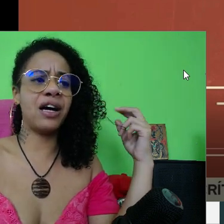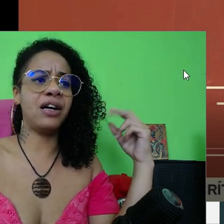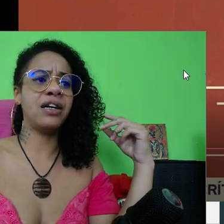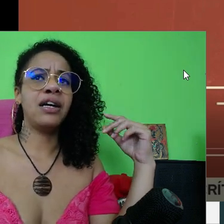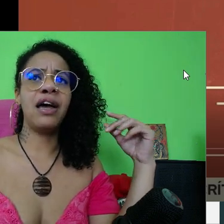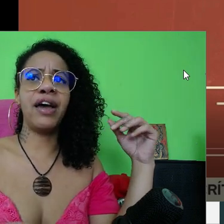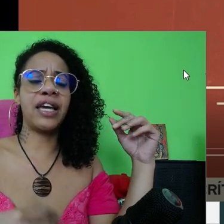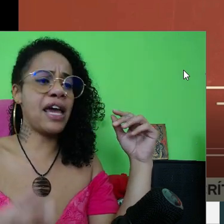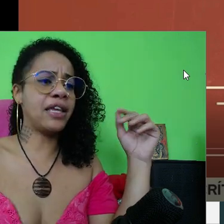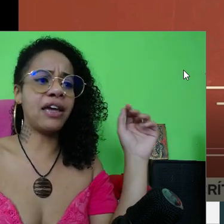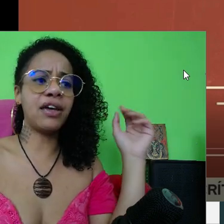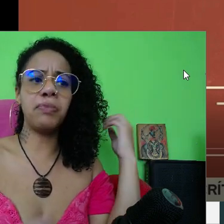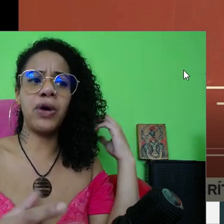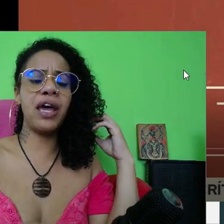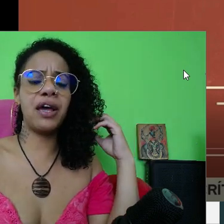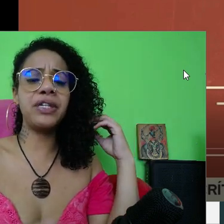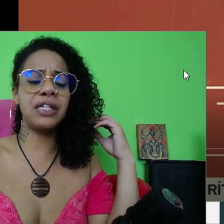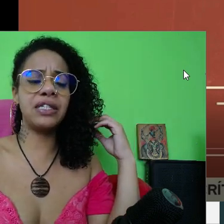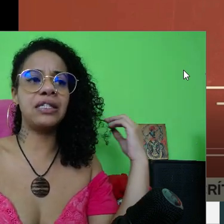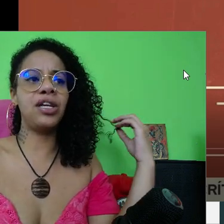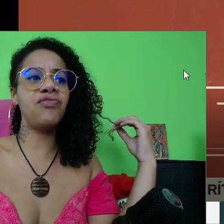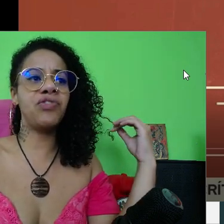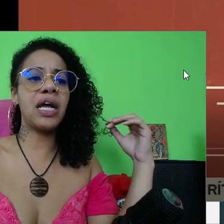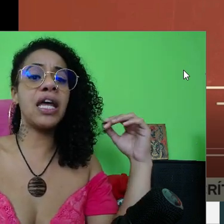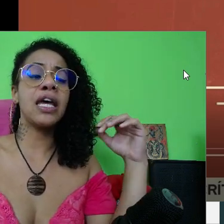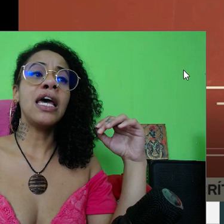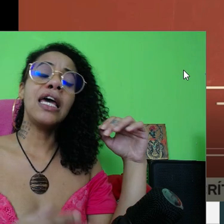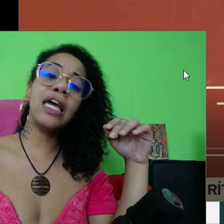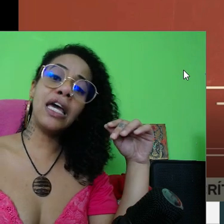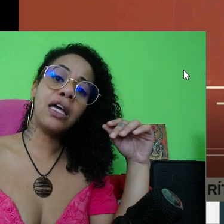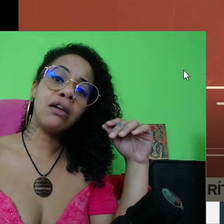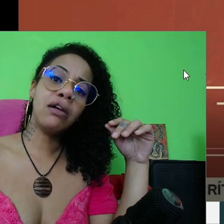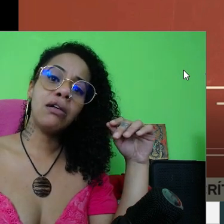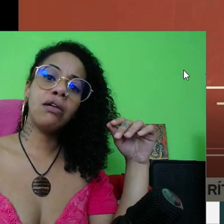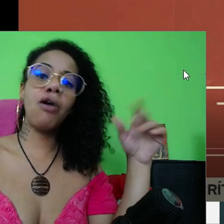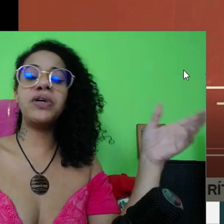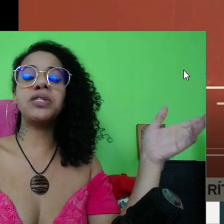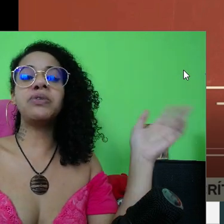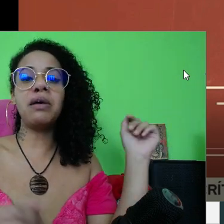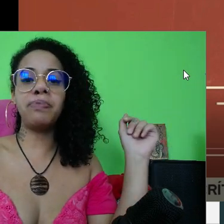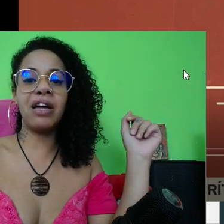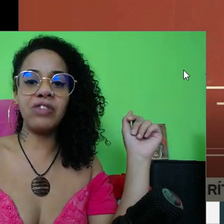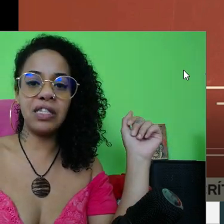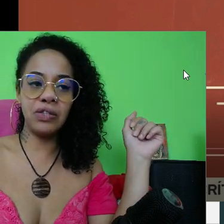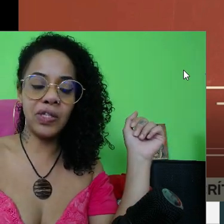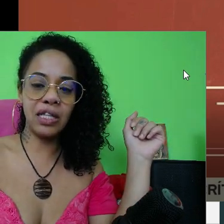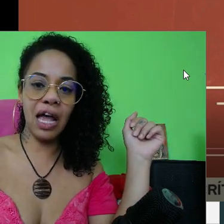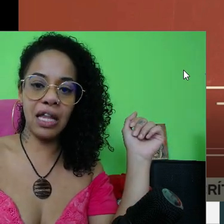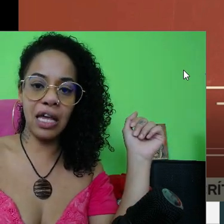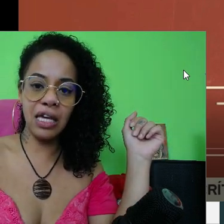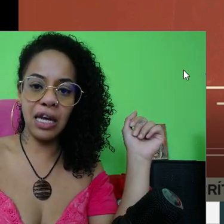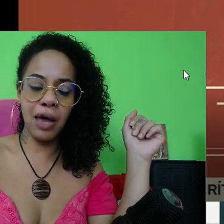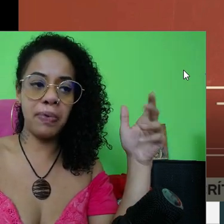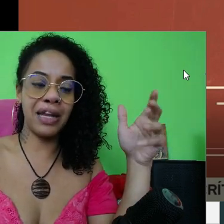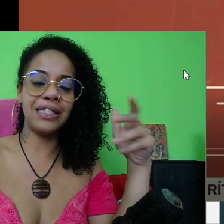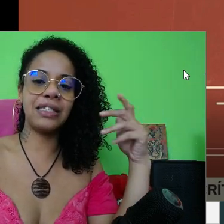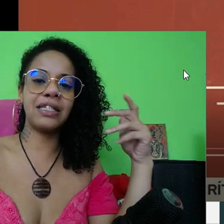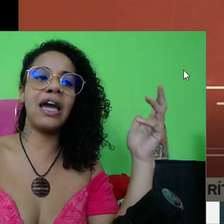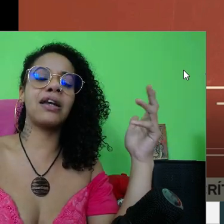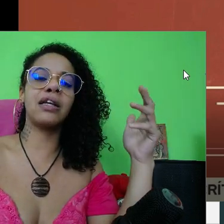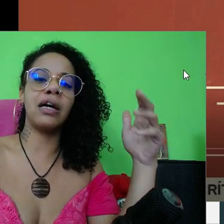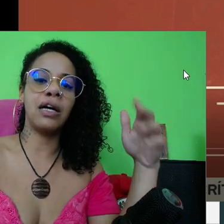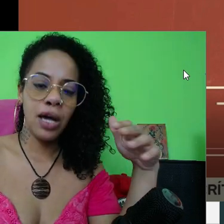macaca é gay tem que morrer coisas nesse nível né E ao mesmo tempo estava sendo excitada aí né